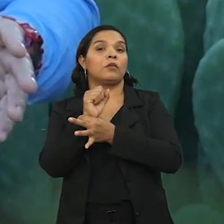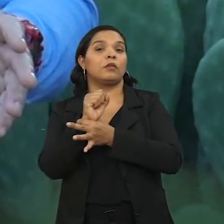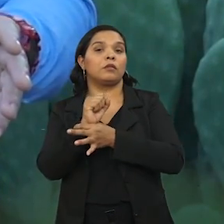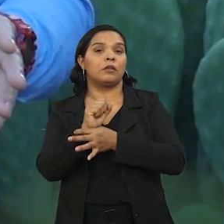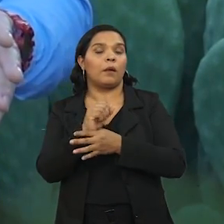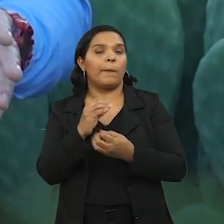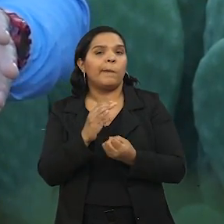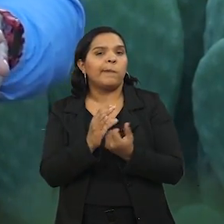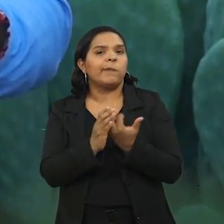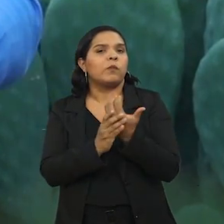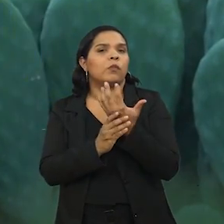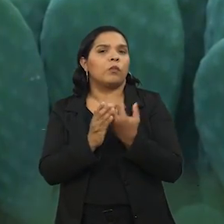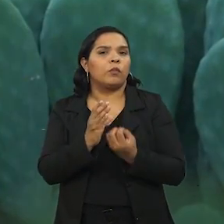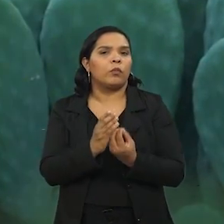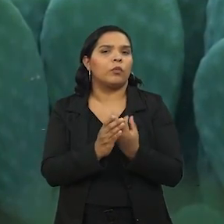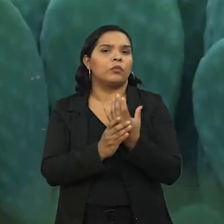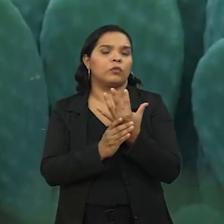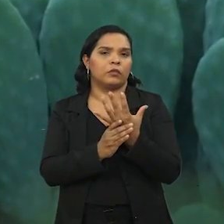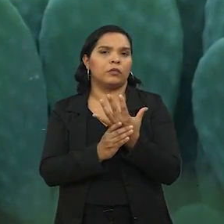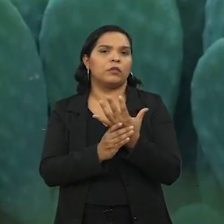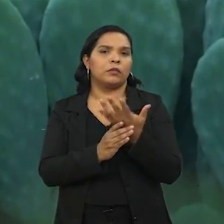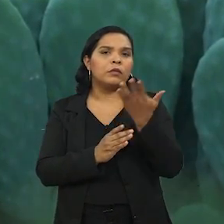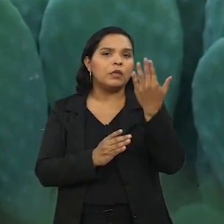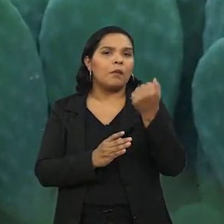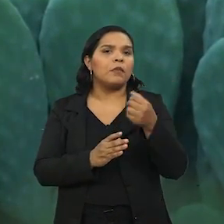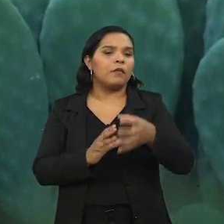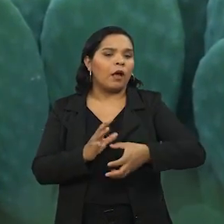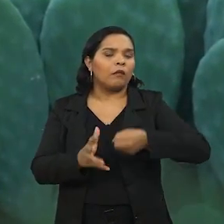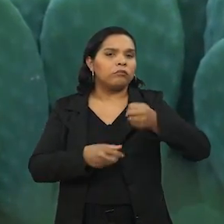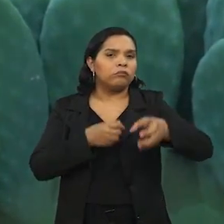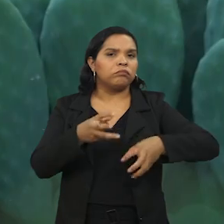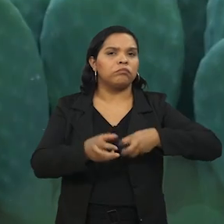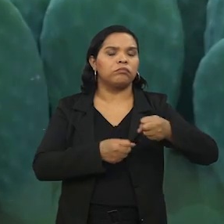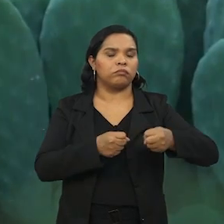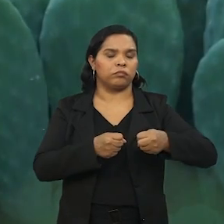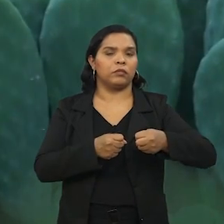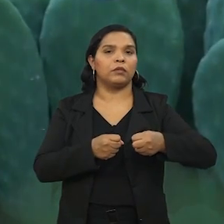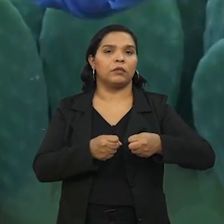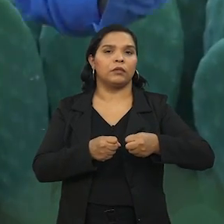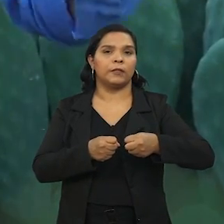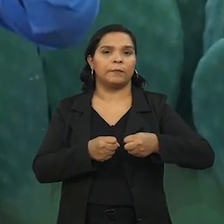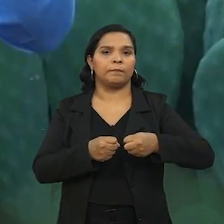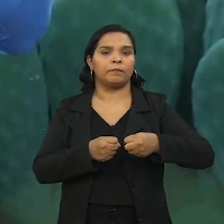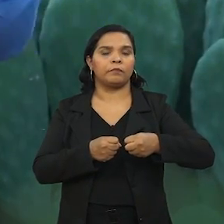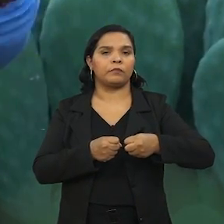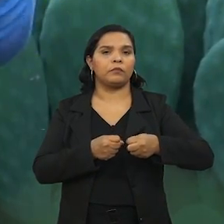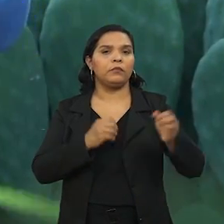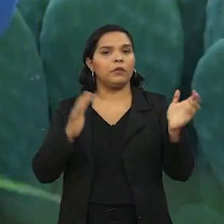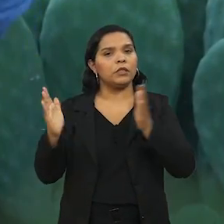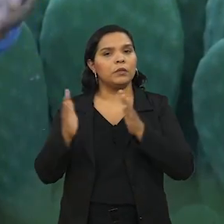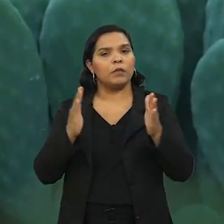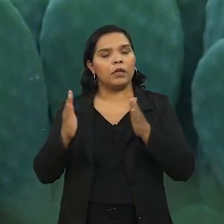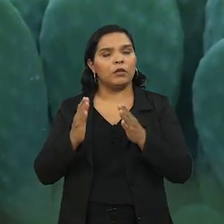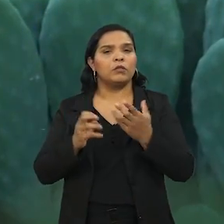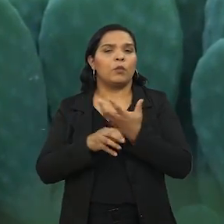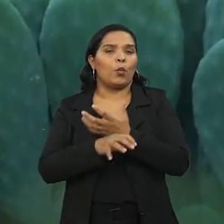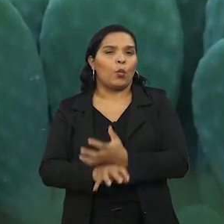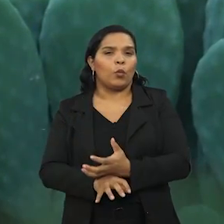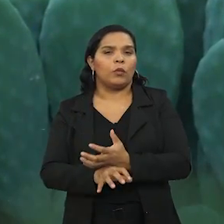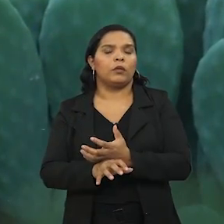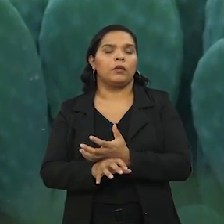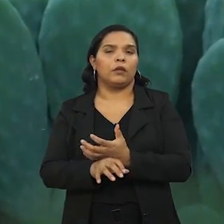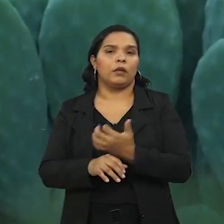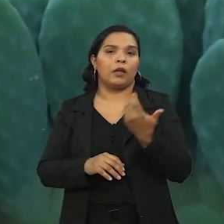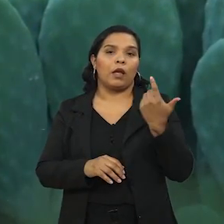segurança produtiva, quer dizer, você tem garantia de colheita, considerando esses períodos recorrentes de seca